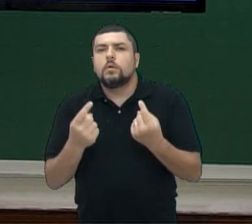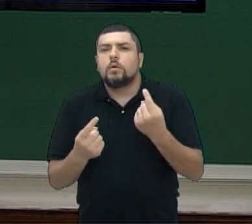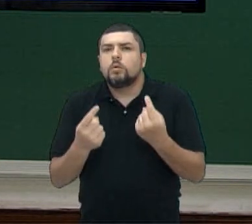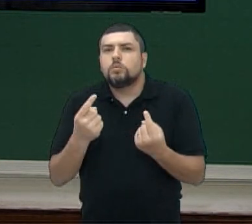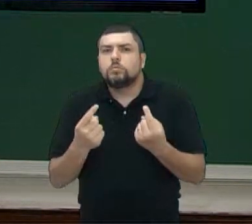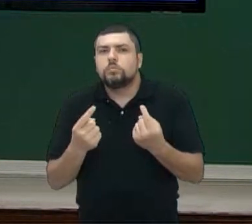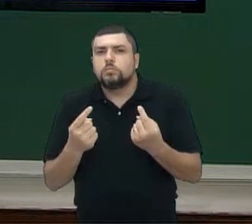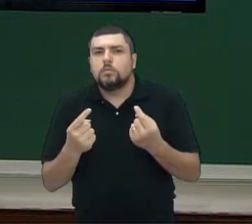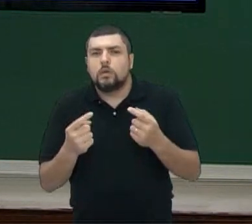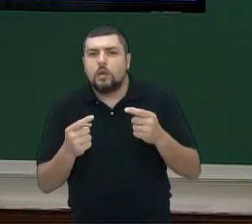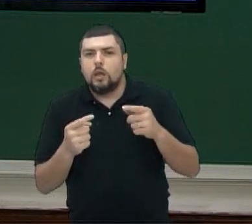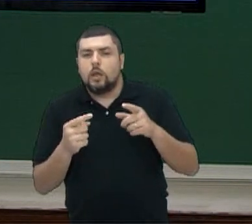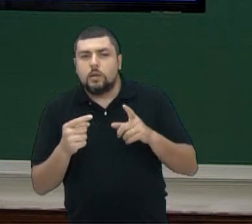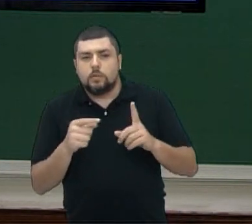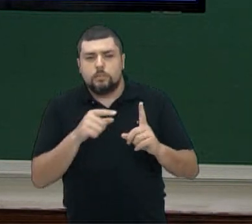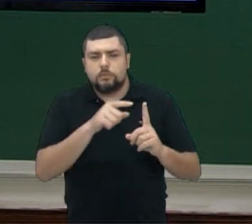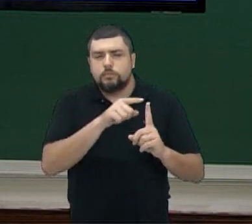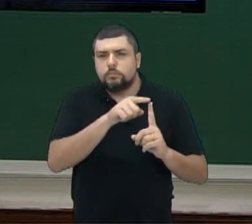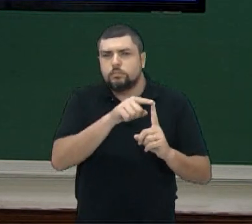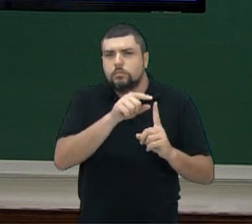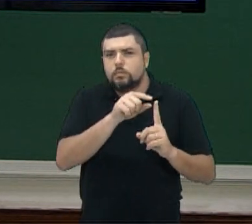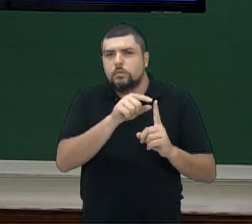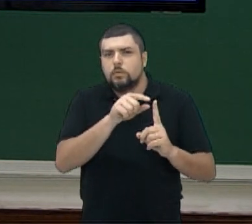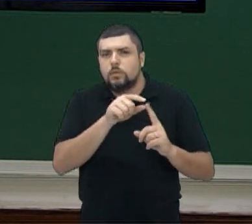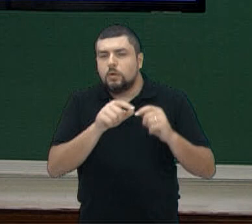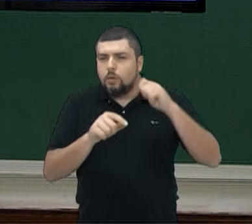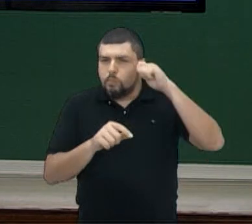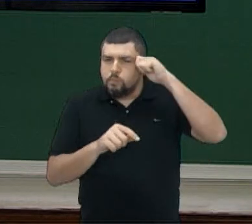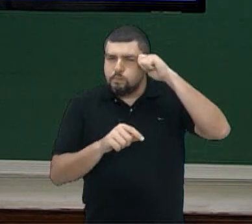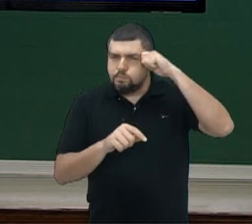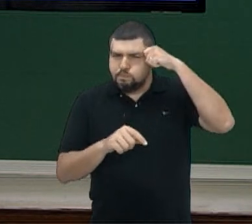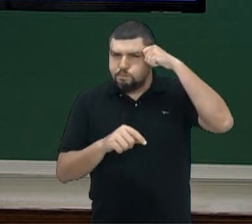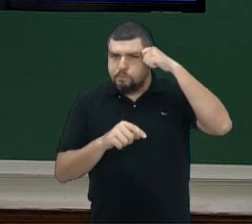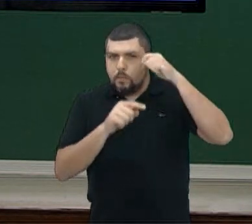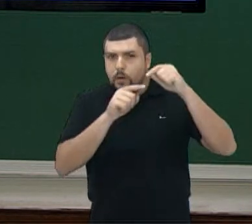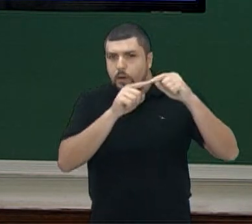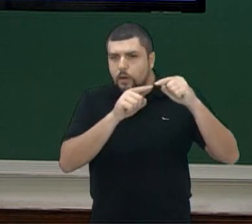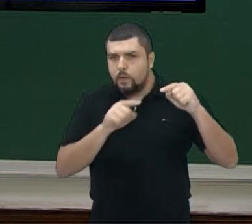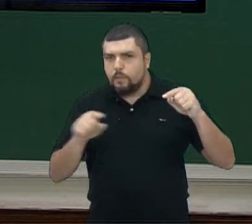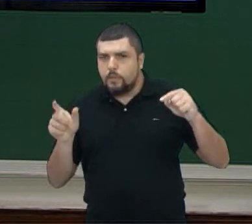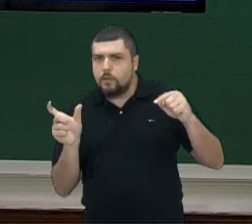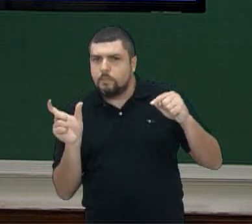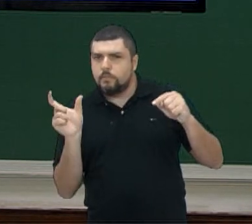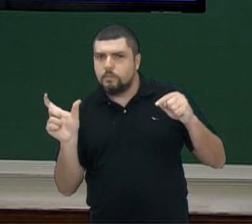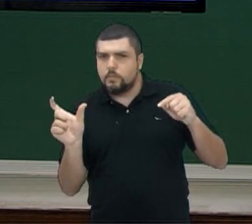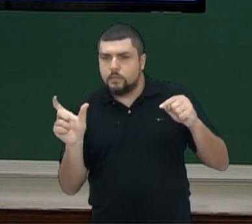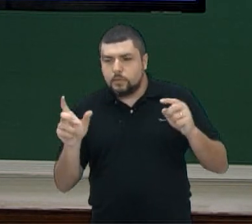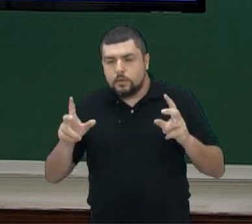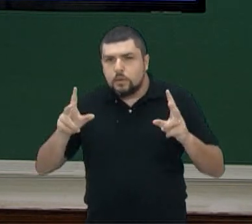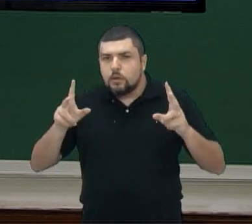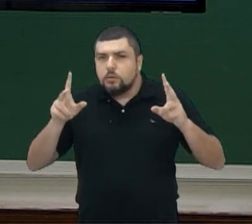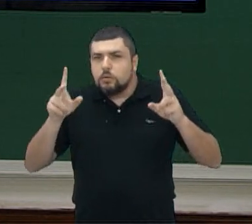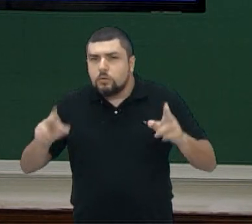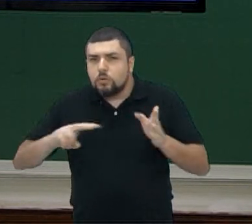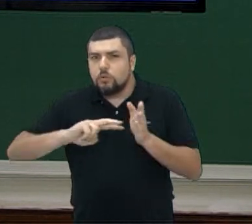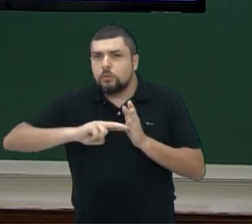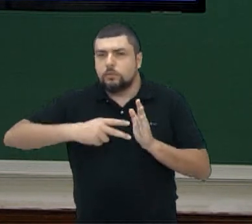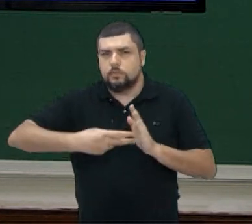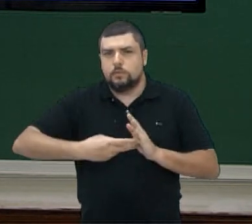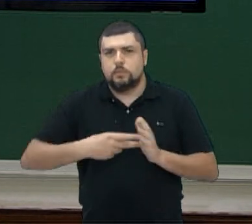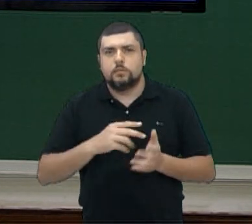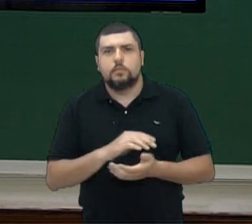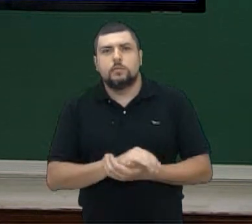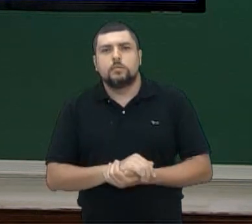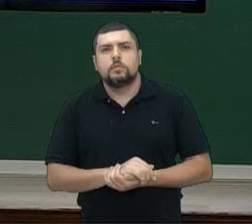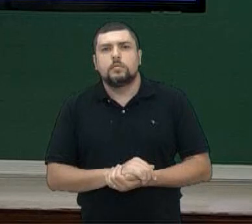sinônimo daquela que está ali em negrito, daquela que foi tirada do texto, beleza?